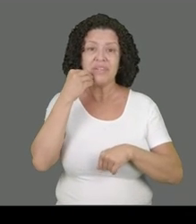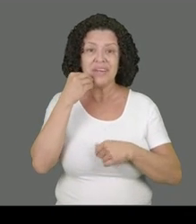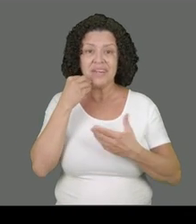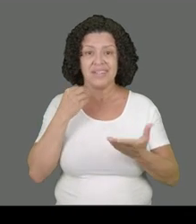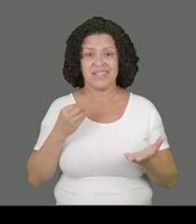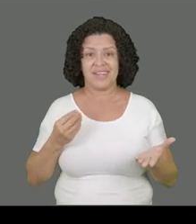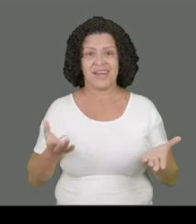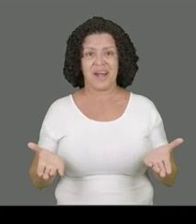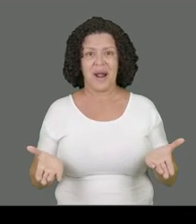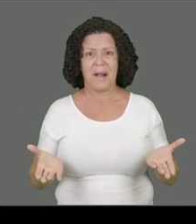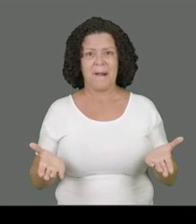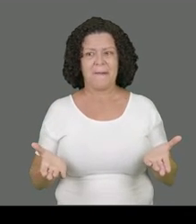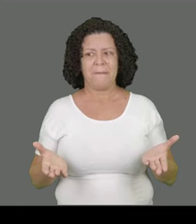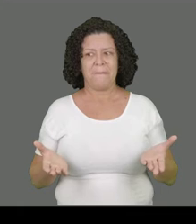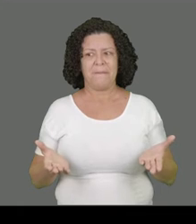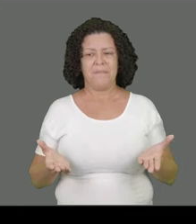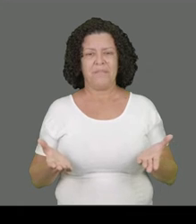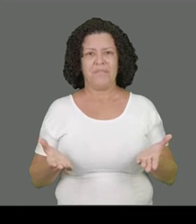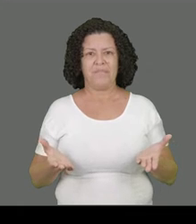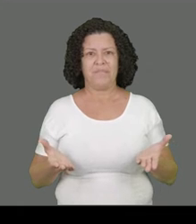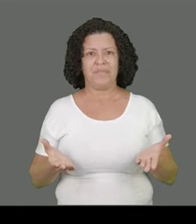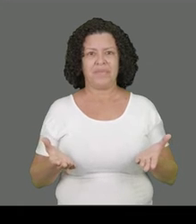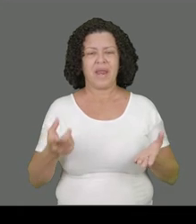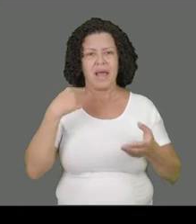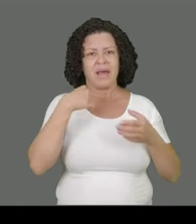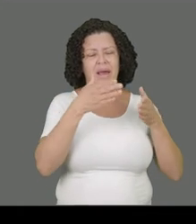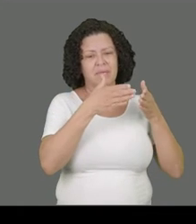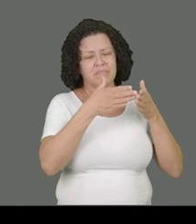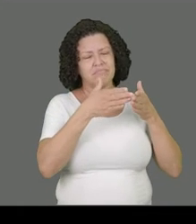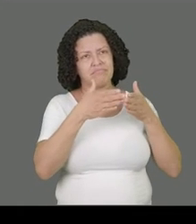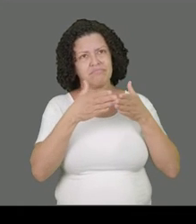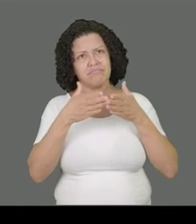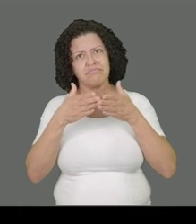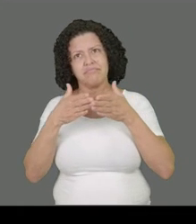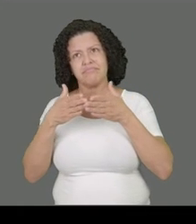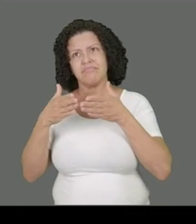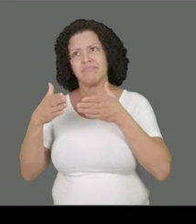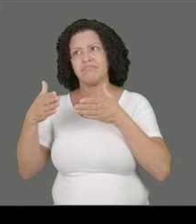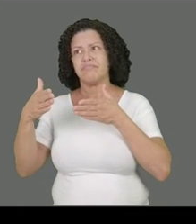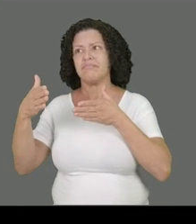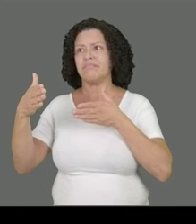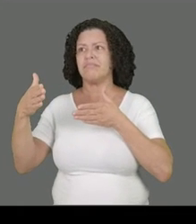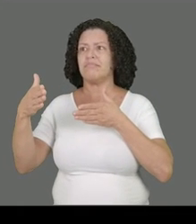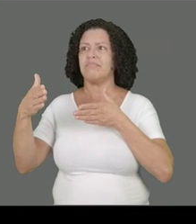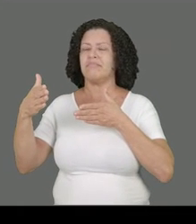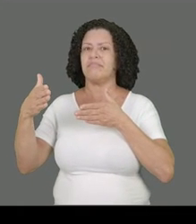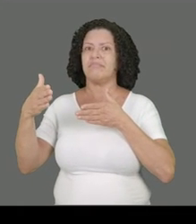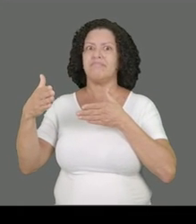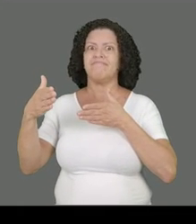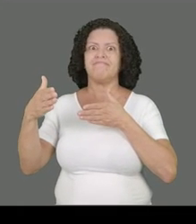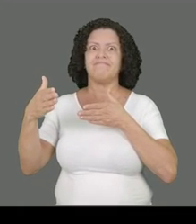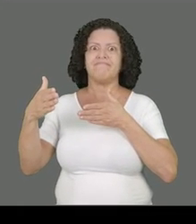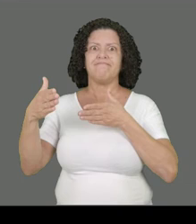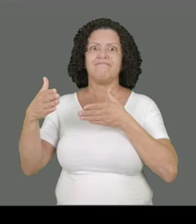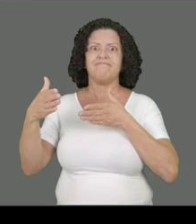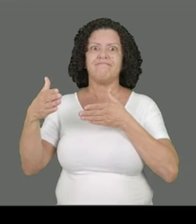uma oportunidade. Uma vez esse instante passado, ele